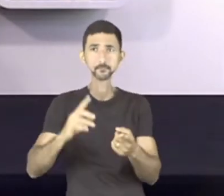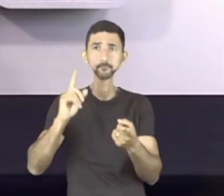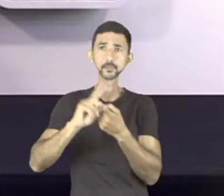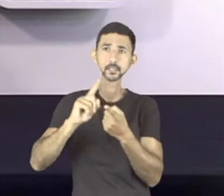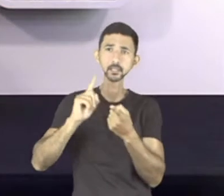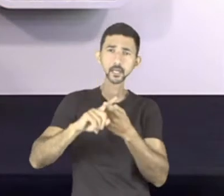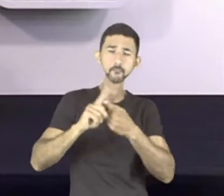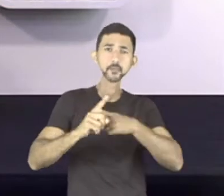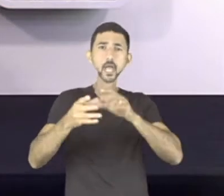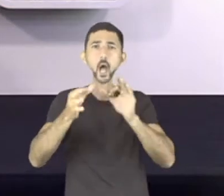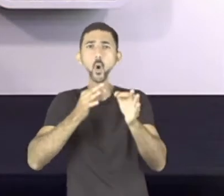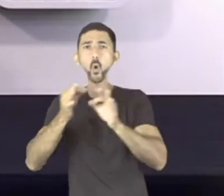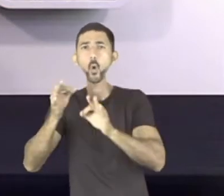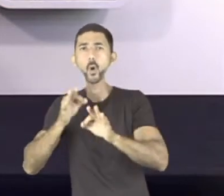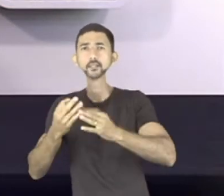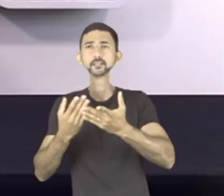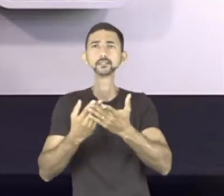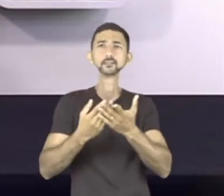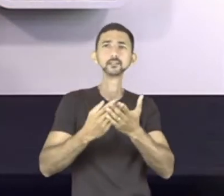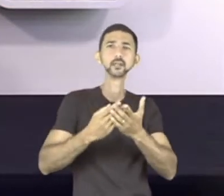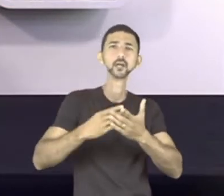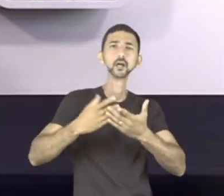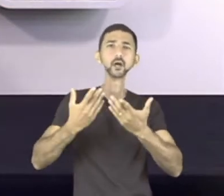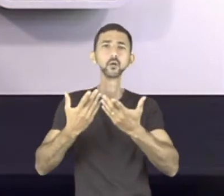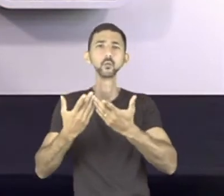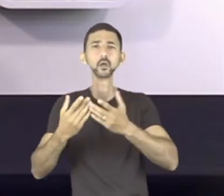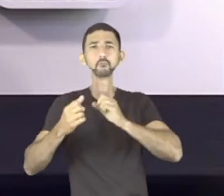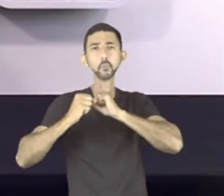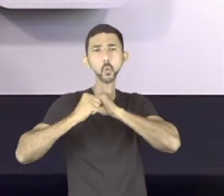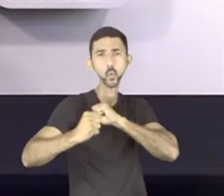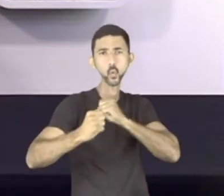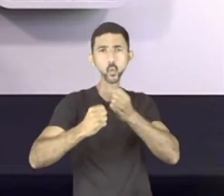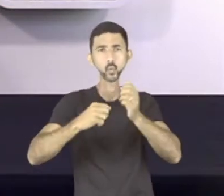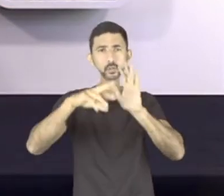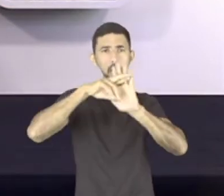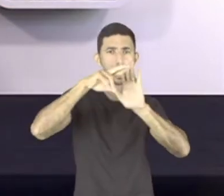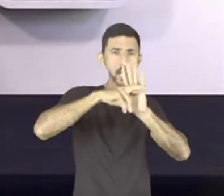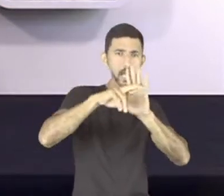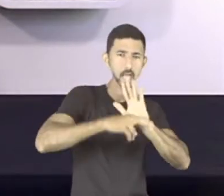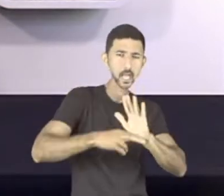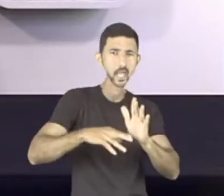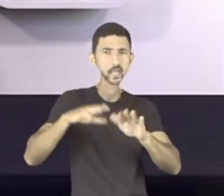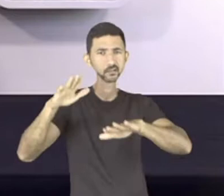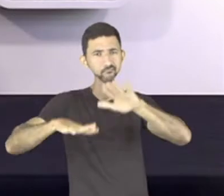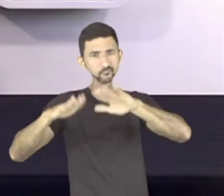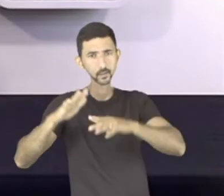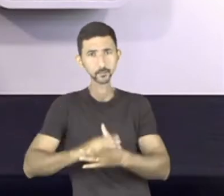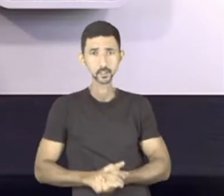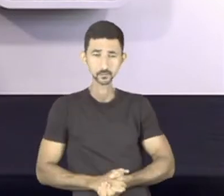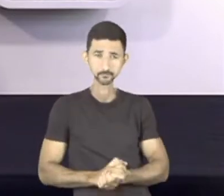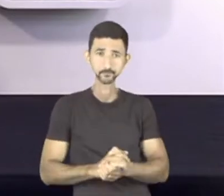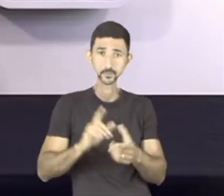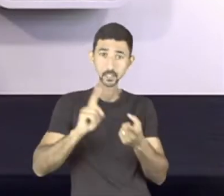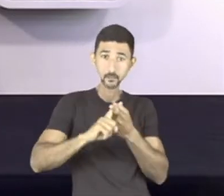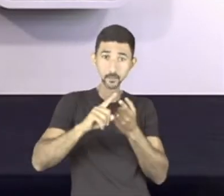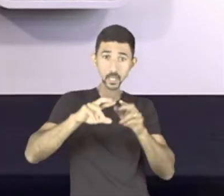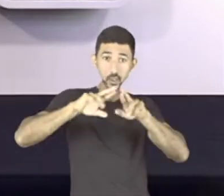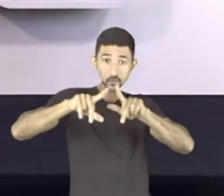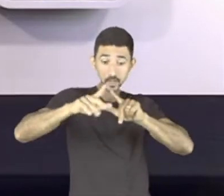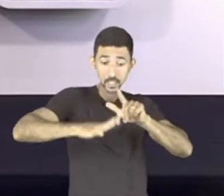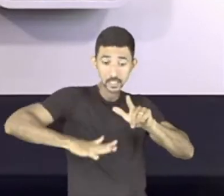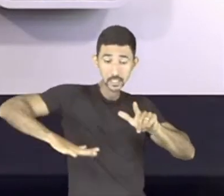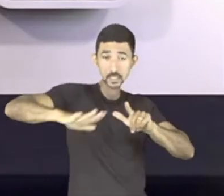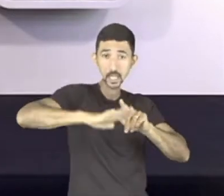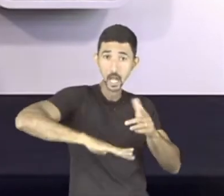sua organização, né? A sua forma de lutar, as suas regras e seus diferentes espaços e